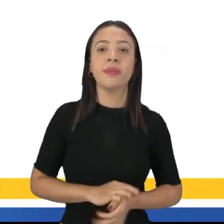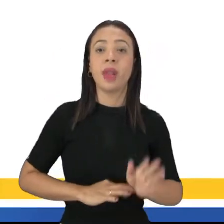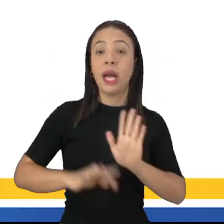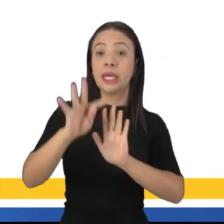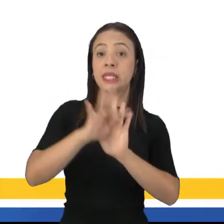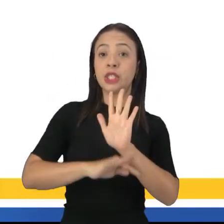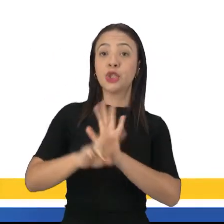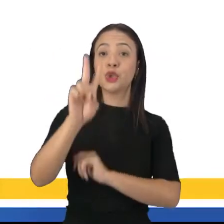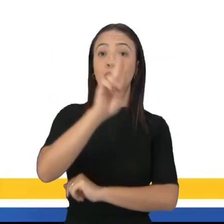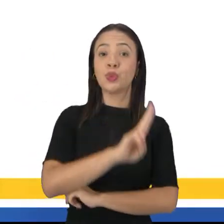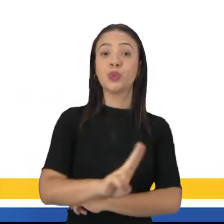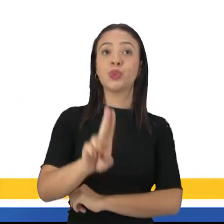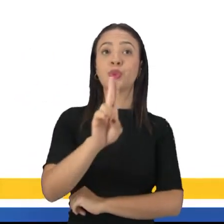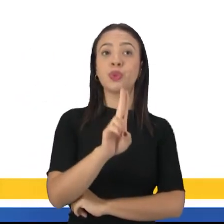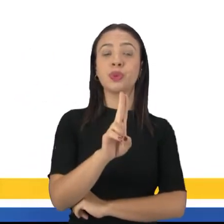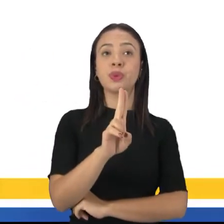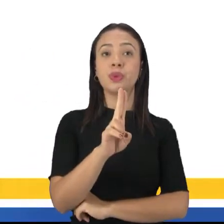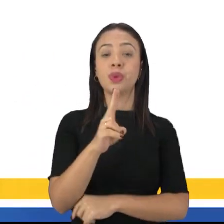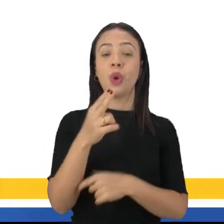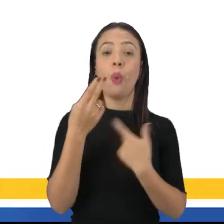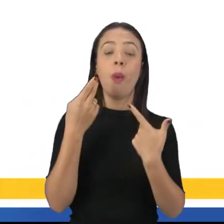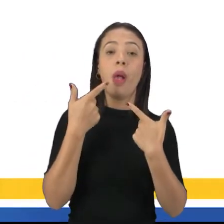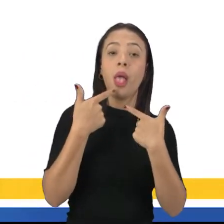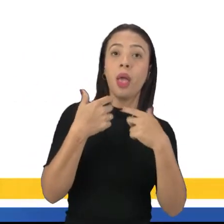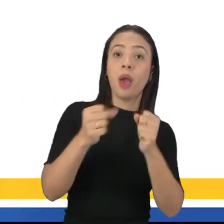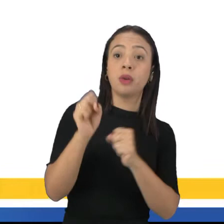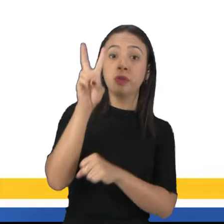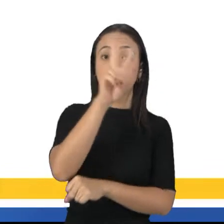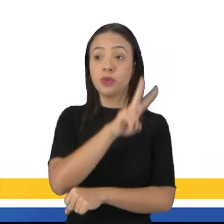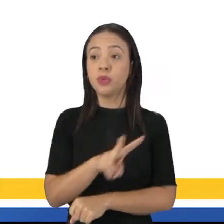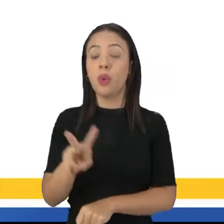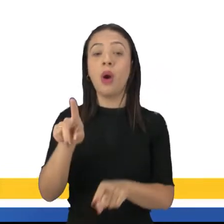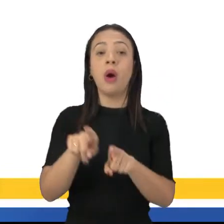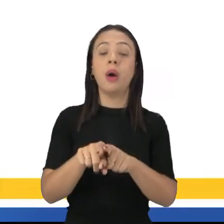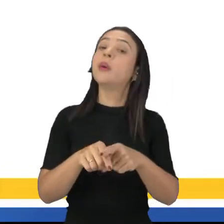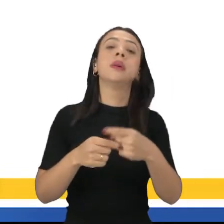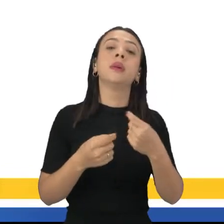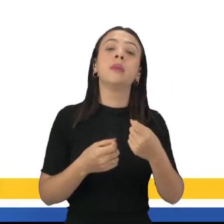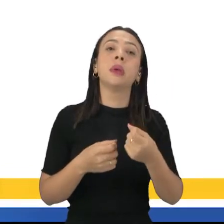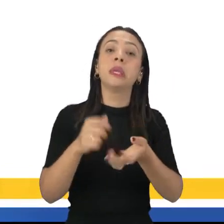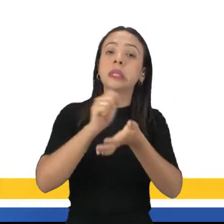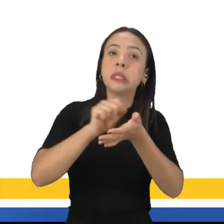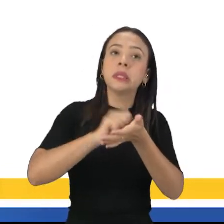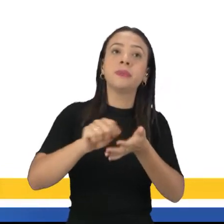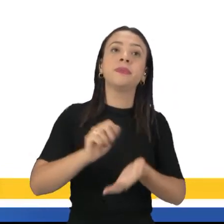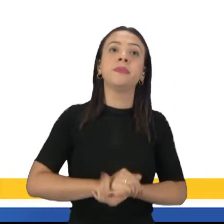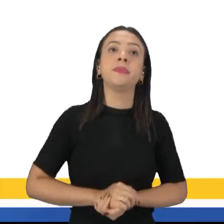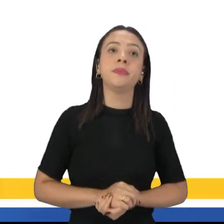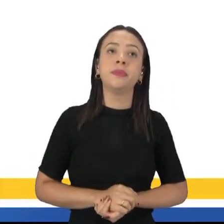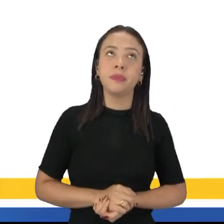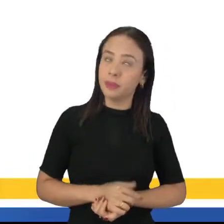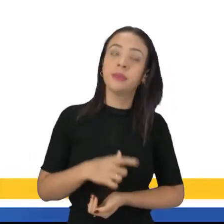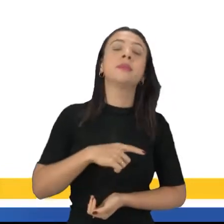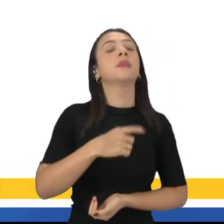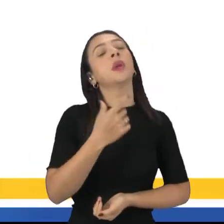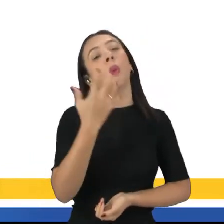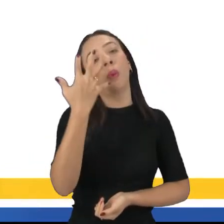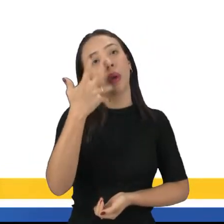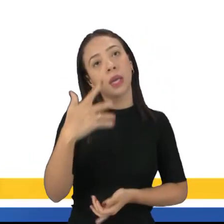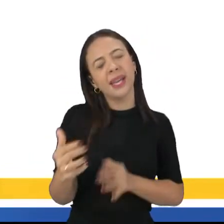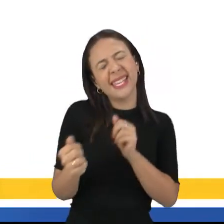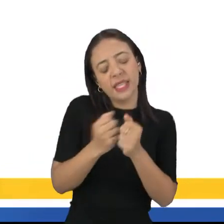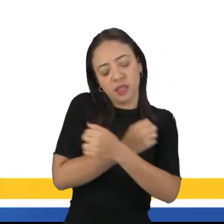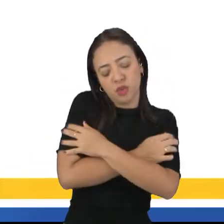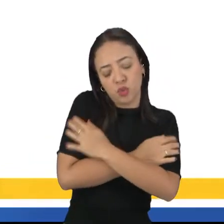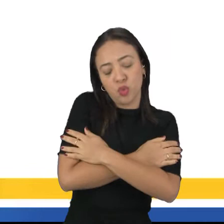que utiliza-se linguagem visual e linguagem verbal. Uma criança ao lado segurando